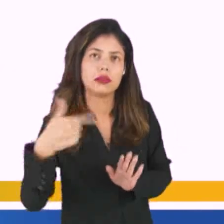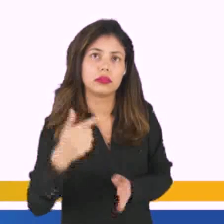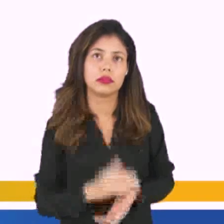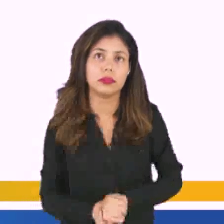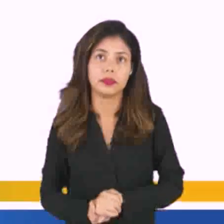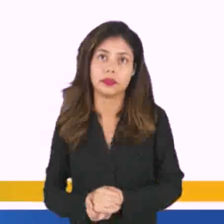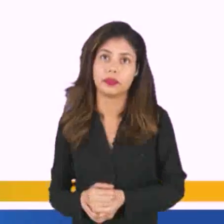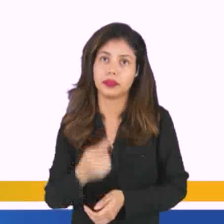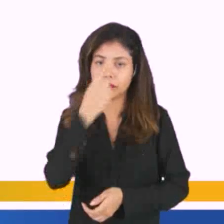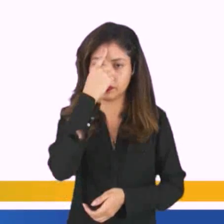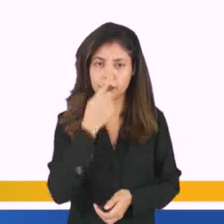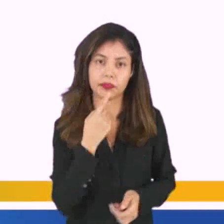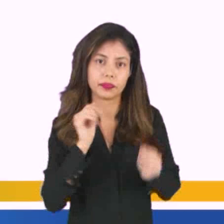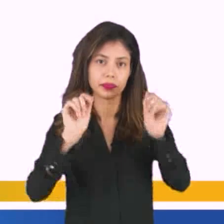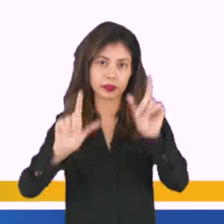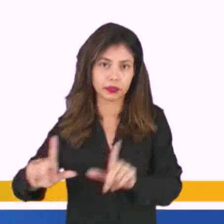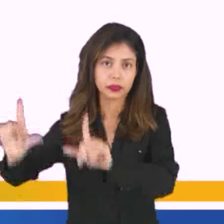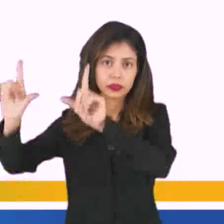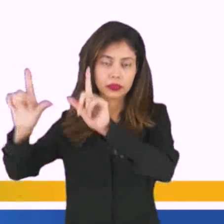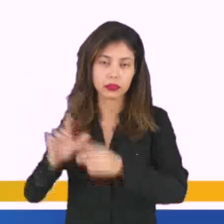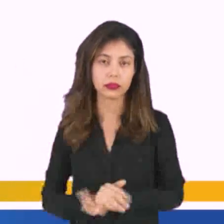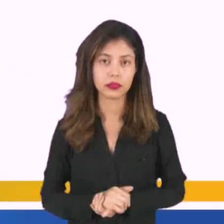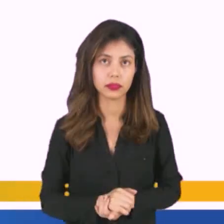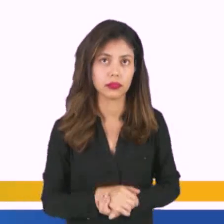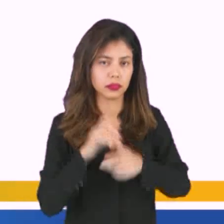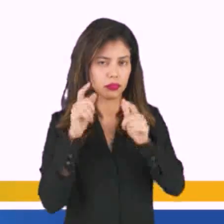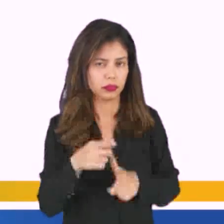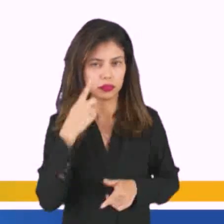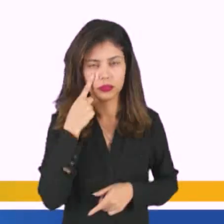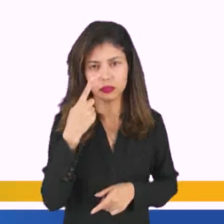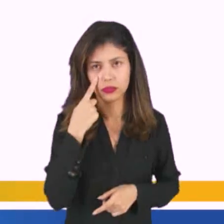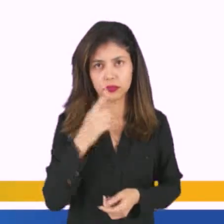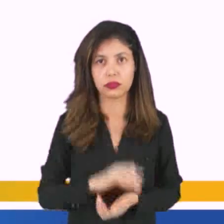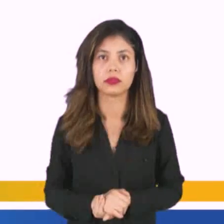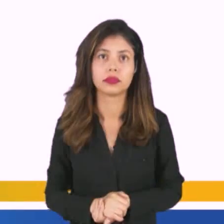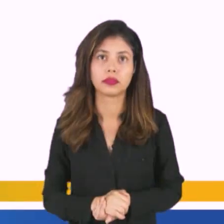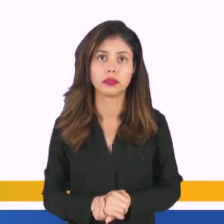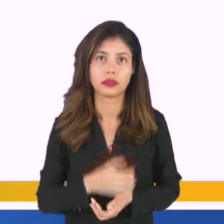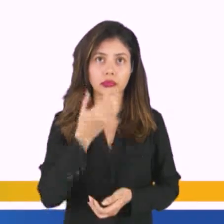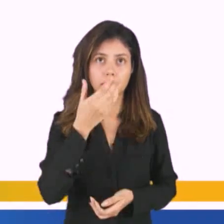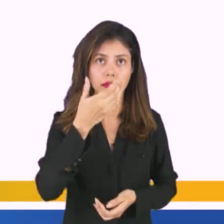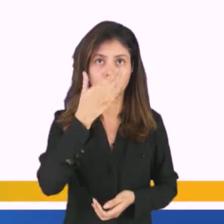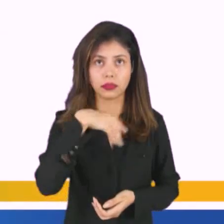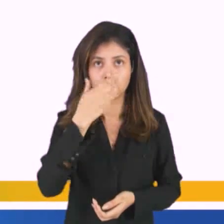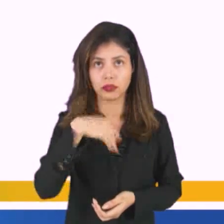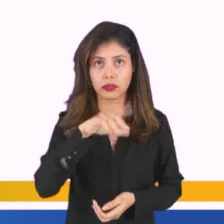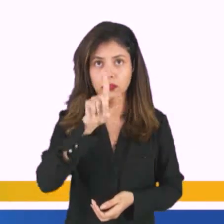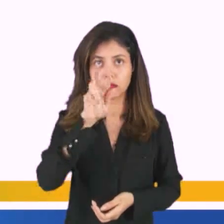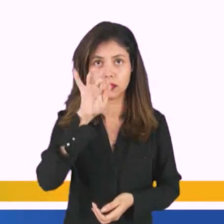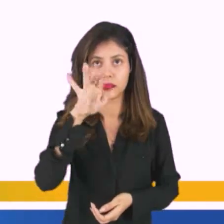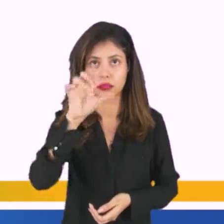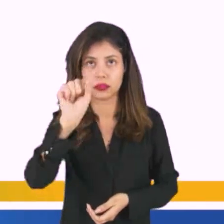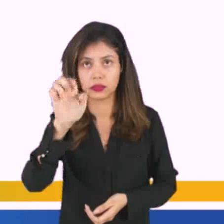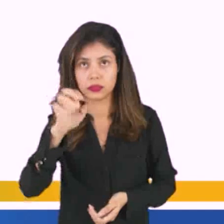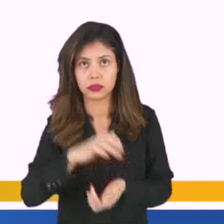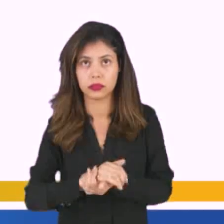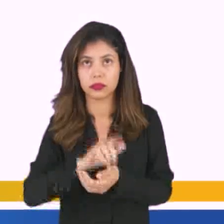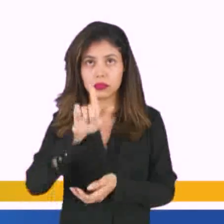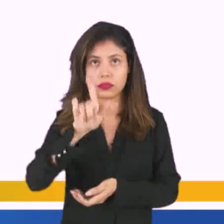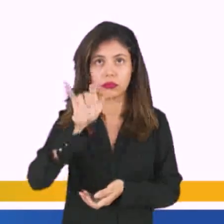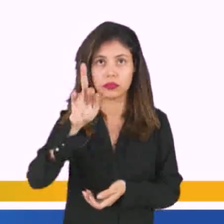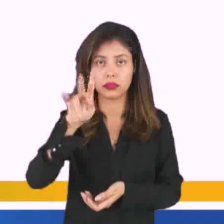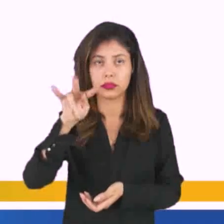fórmula, onde ele vai observar a frutose, a glicose e a galactose. Ele quer saber qual é